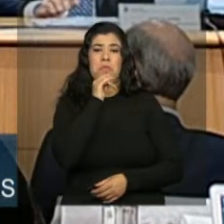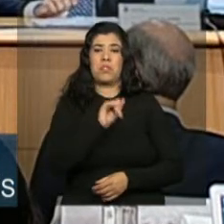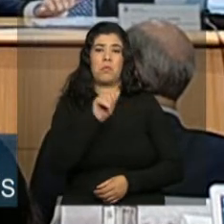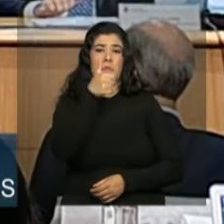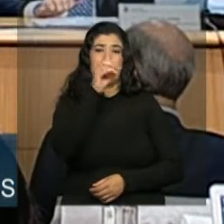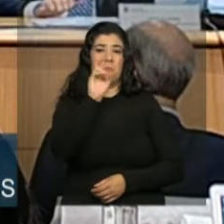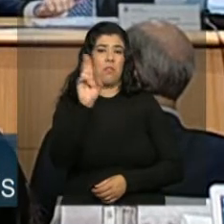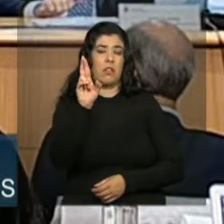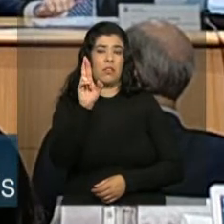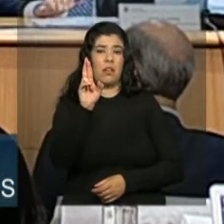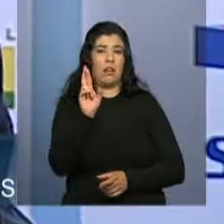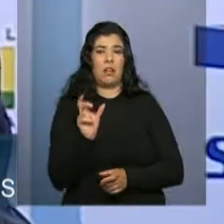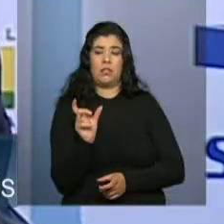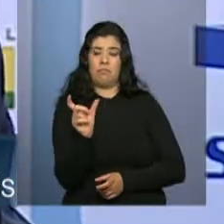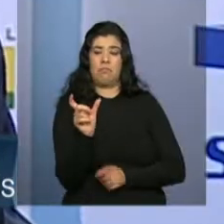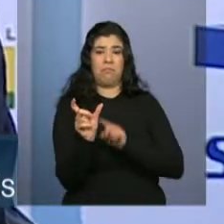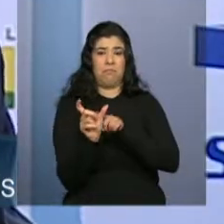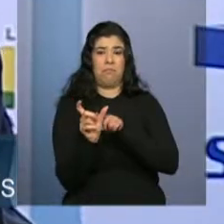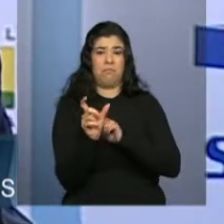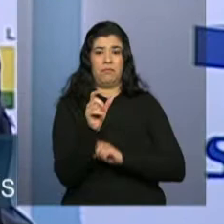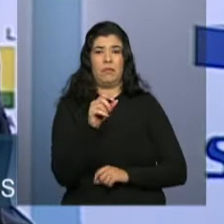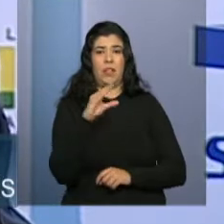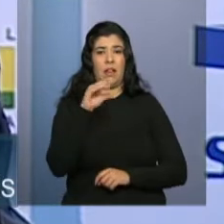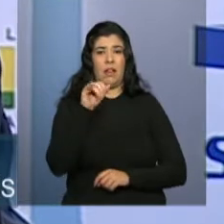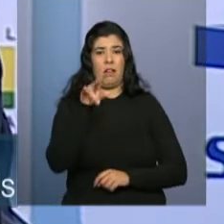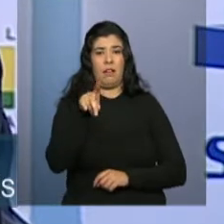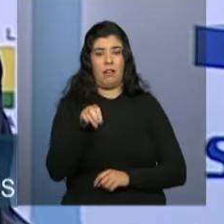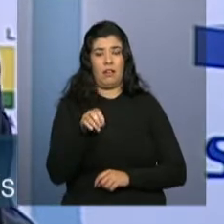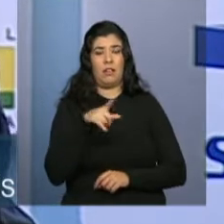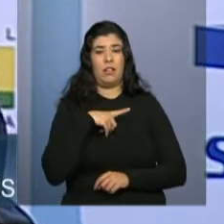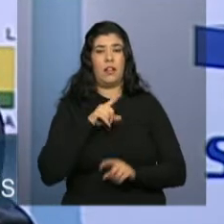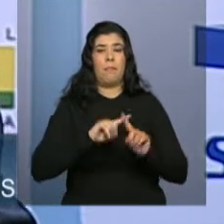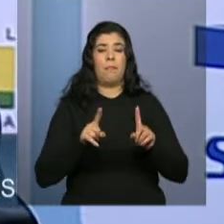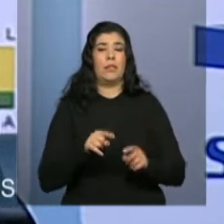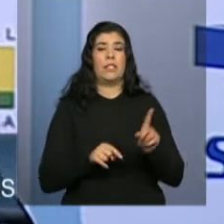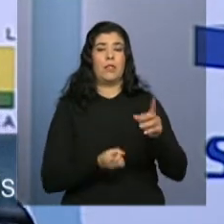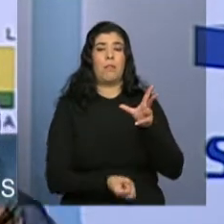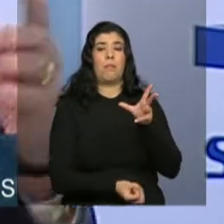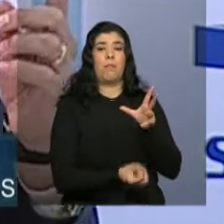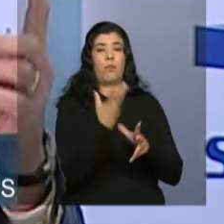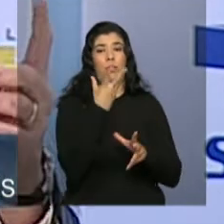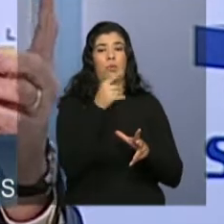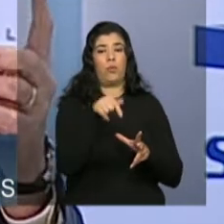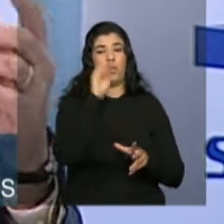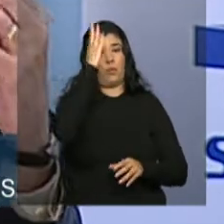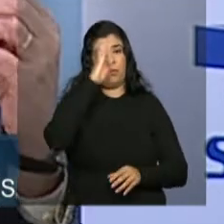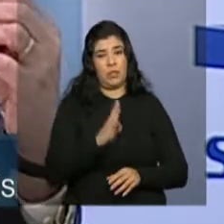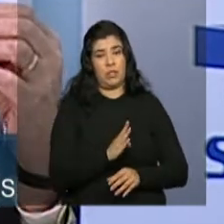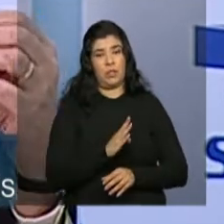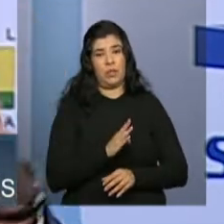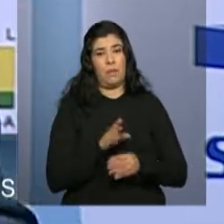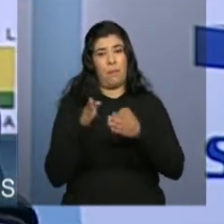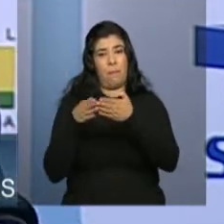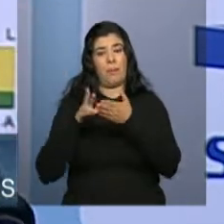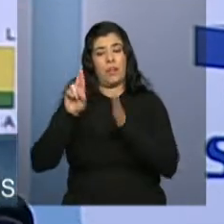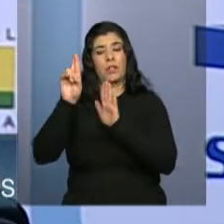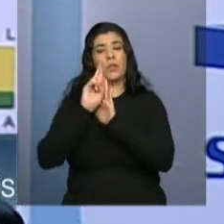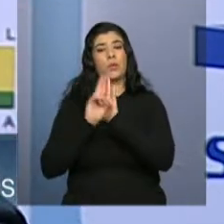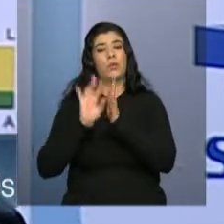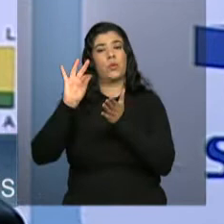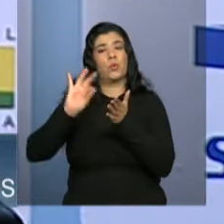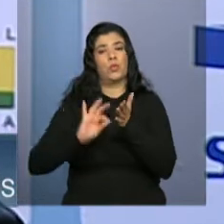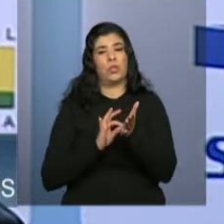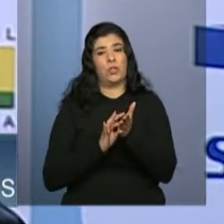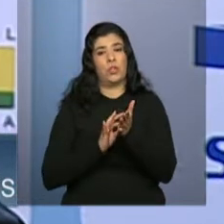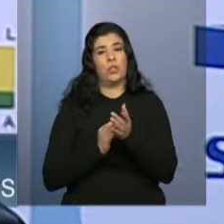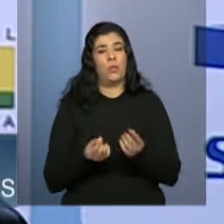Caixa quando o produtor Nacional registra não é pede aí o registro dele como medicamento Clone daquele medicamento o